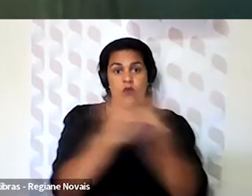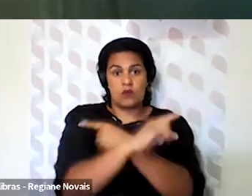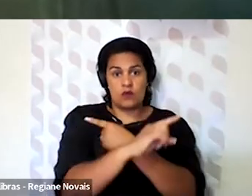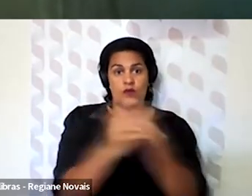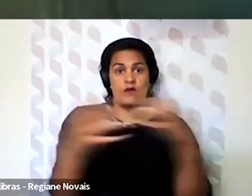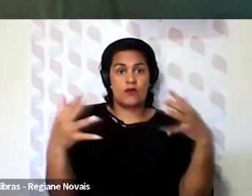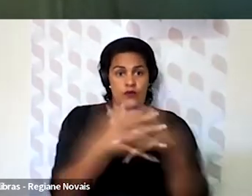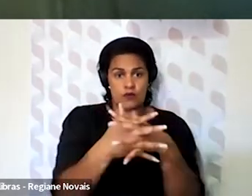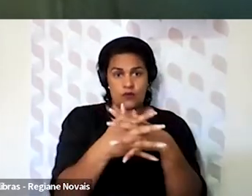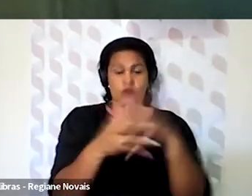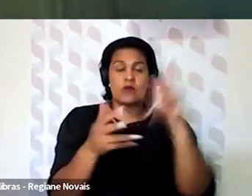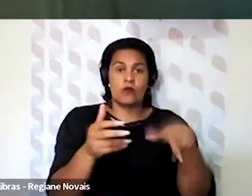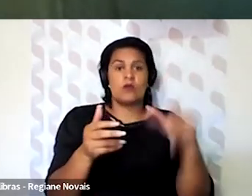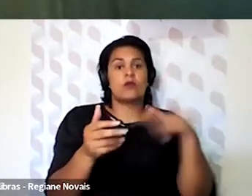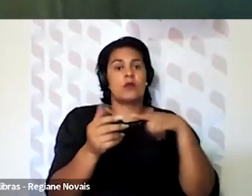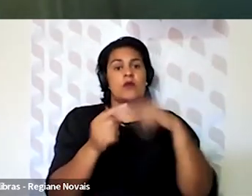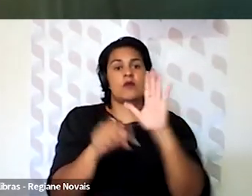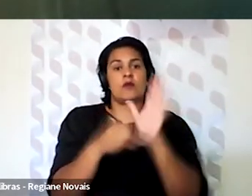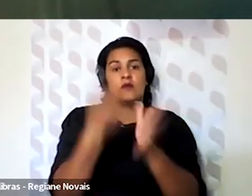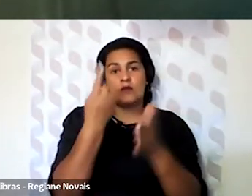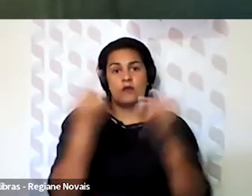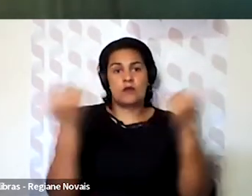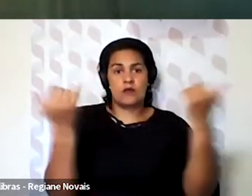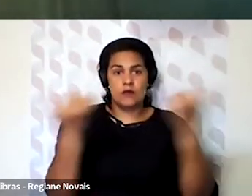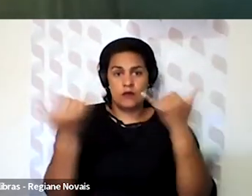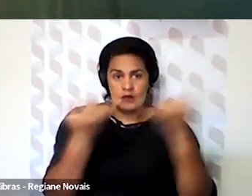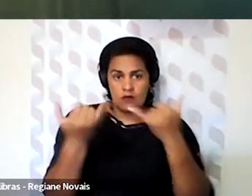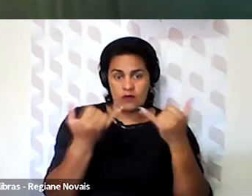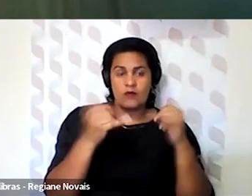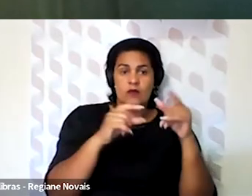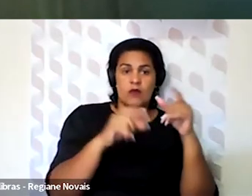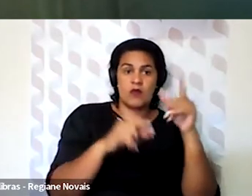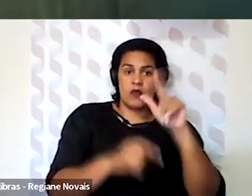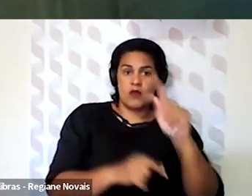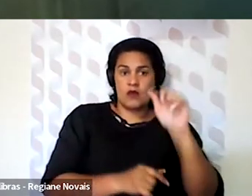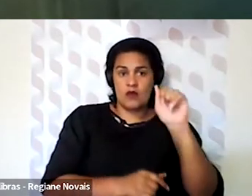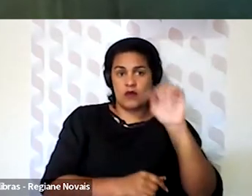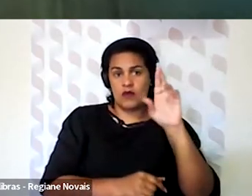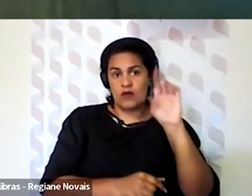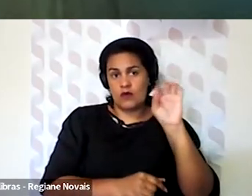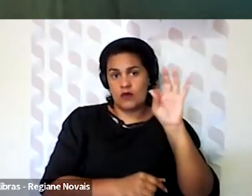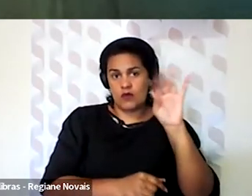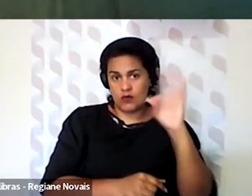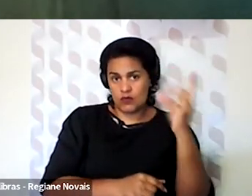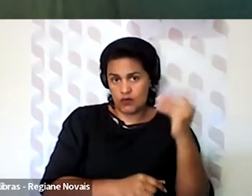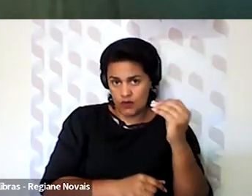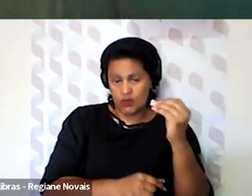primeira expressividade, né, com Garotinho pela igreja presbiteriana e Benedita também, né,